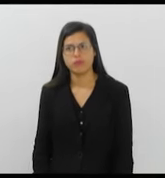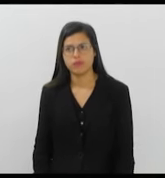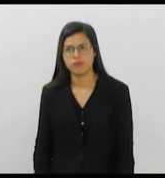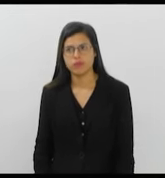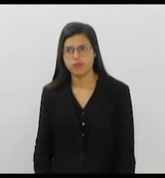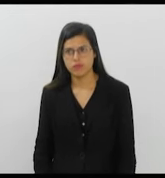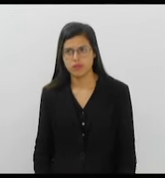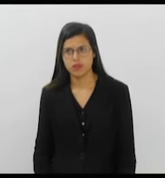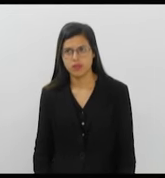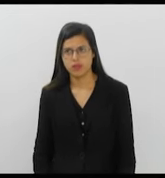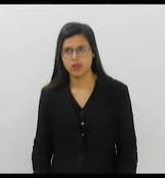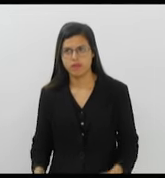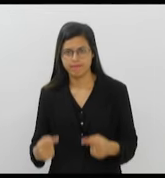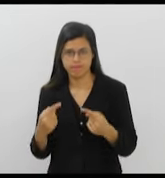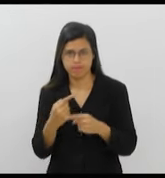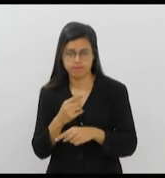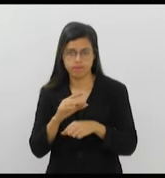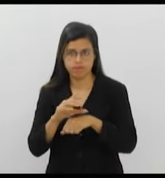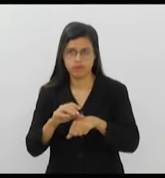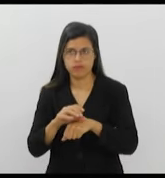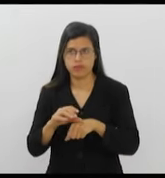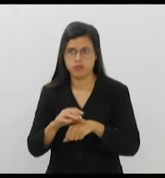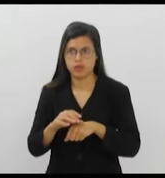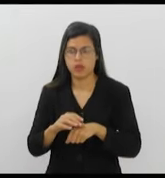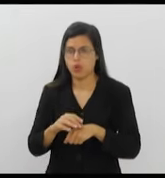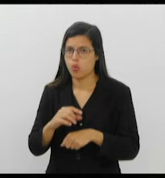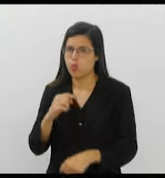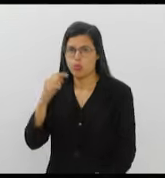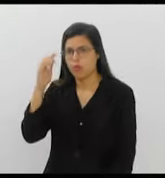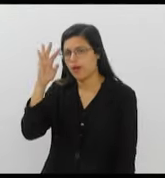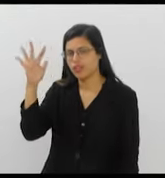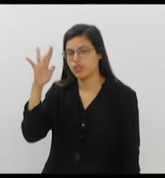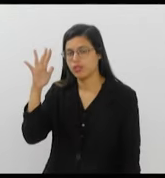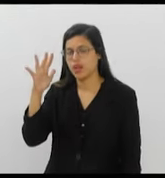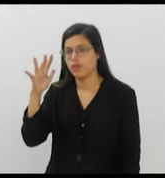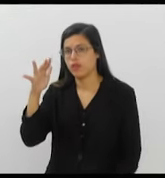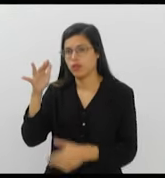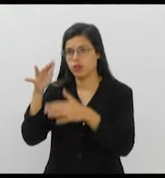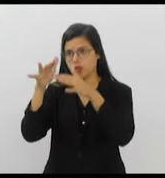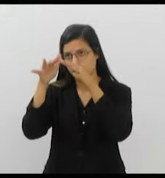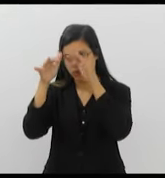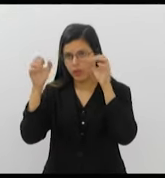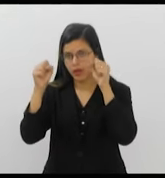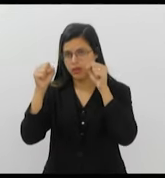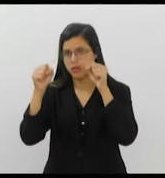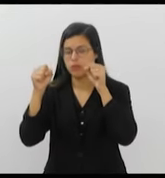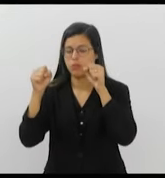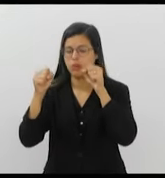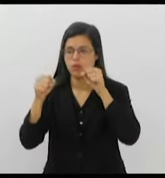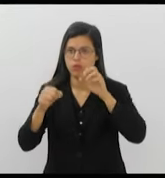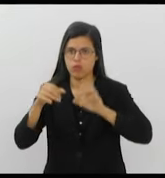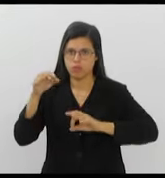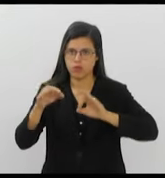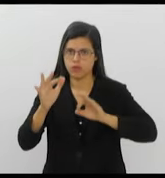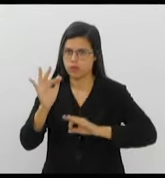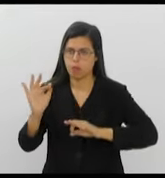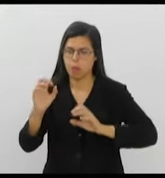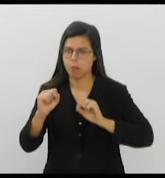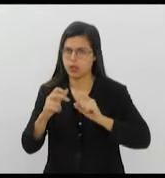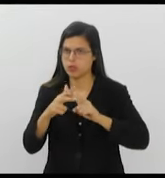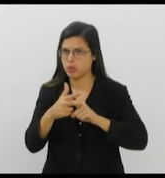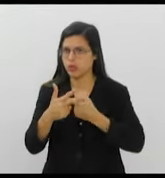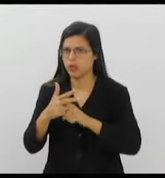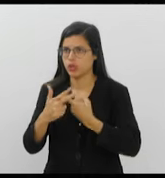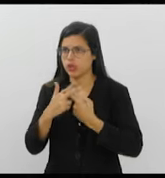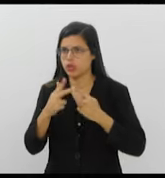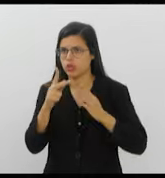de inconstitucionalidade aqui. Não ia eu imaginar que o Supremo pudesse corrigir. O projeto veio à